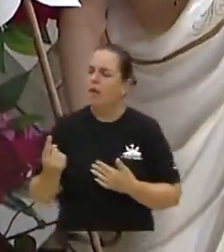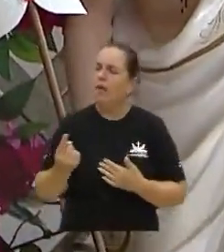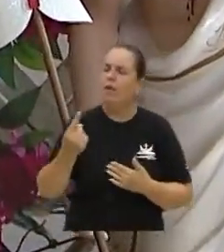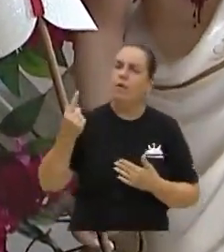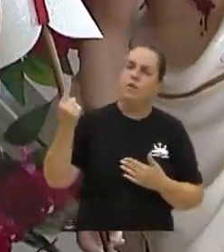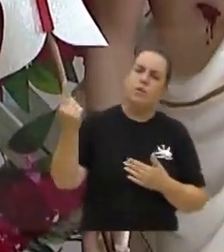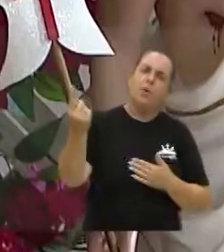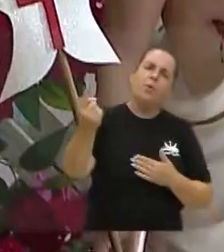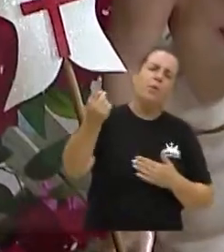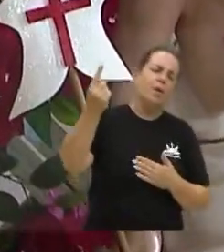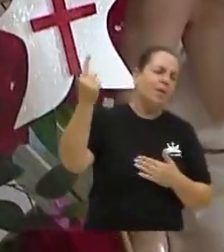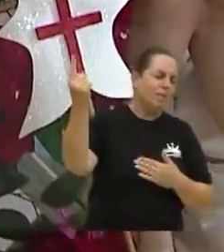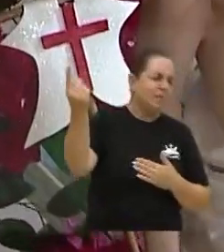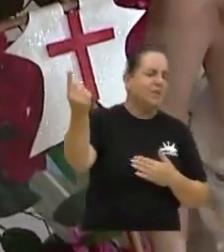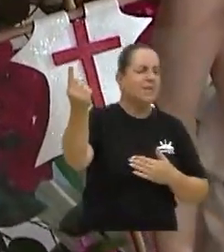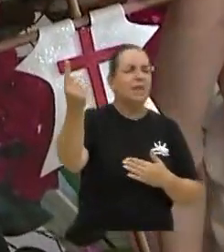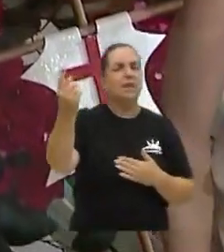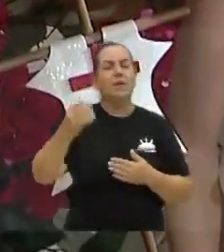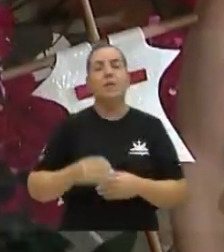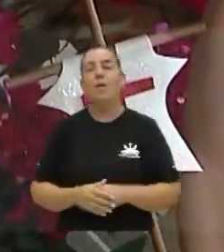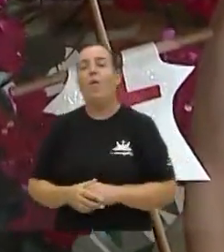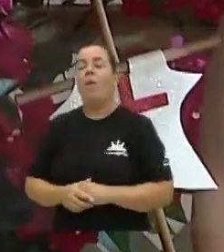Eterna é a sua